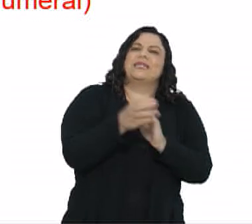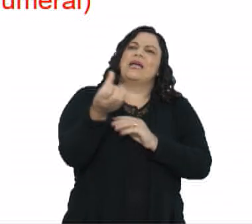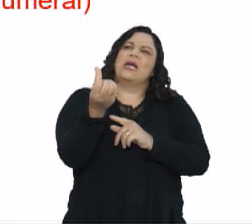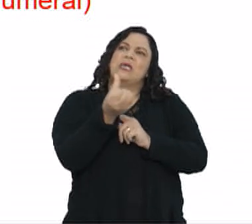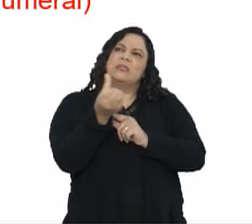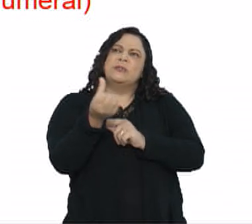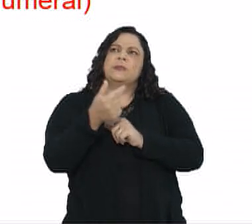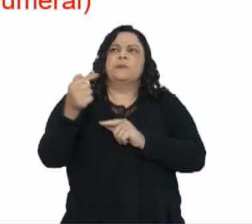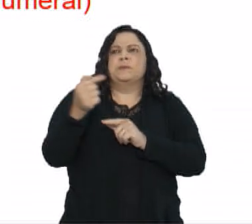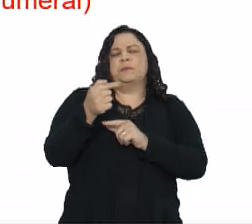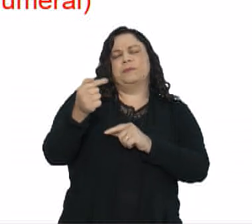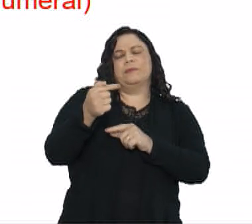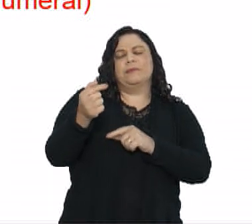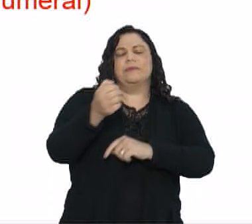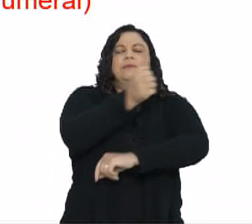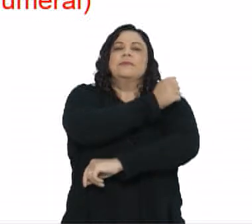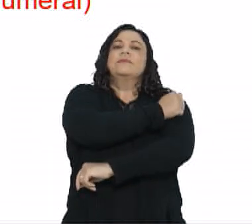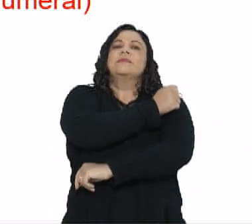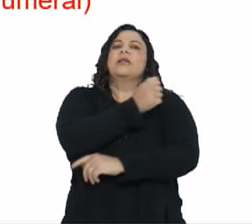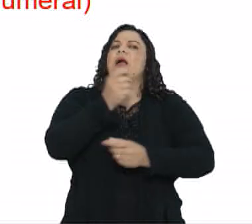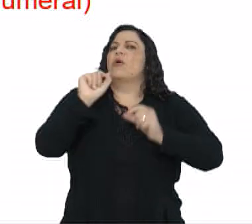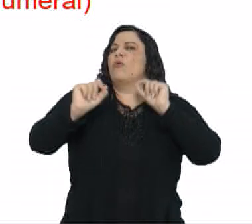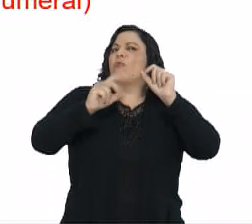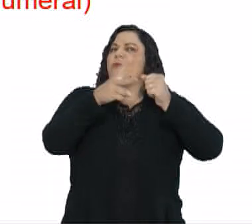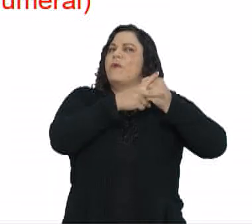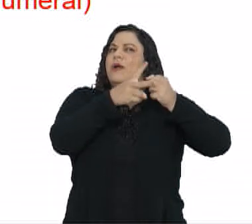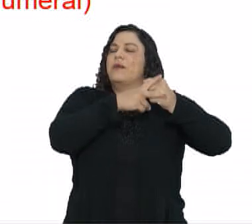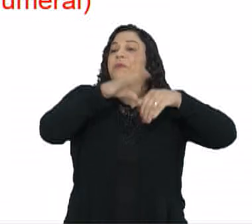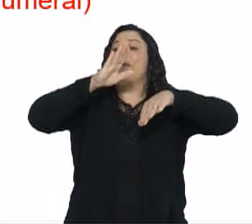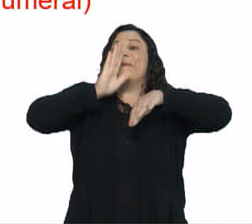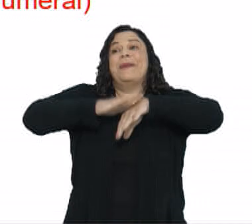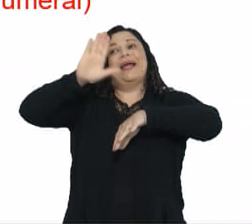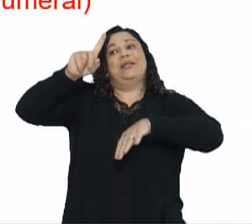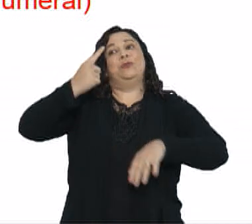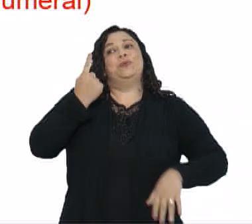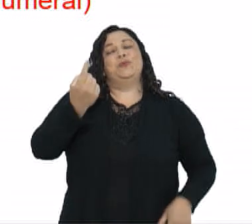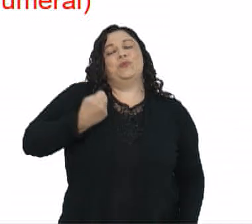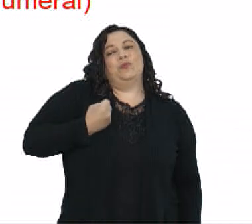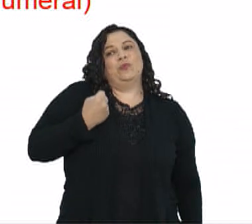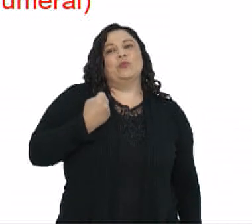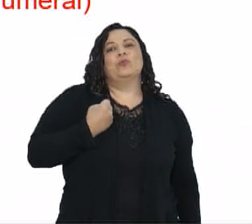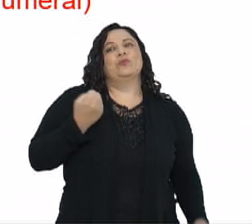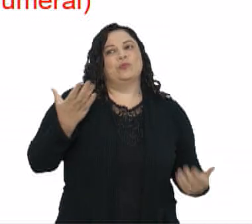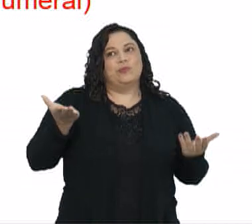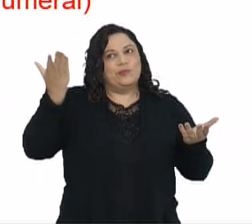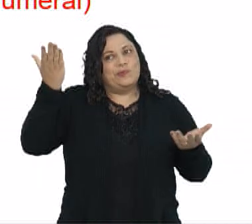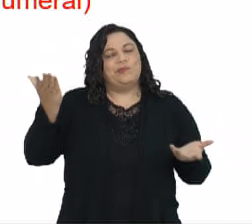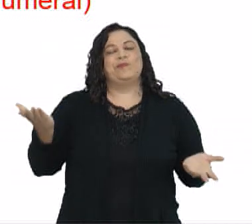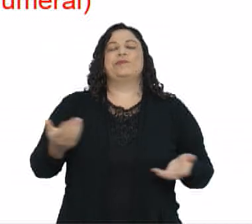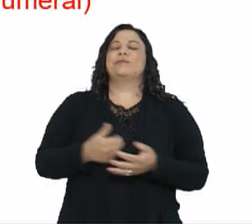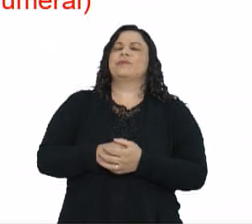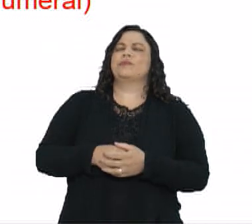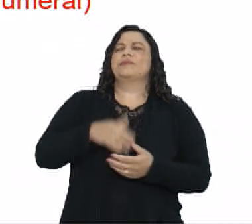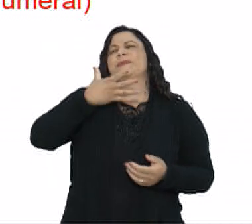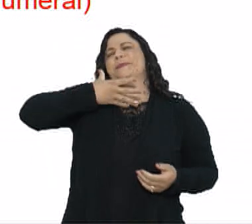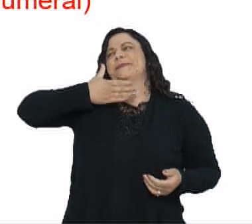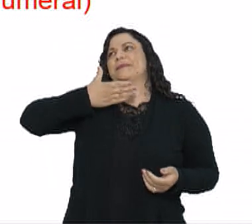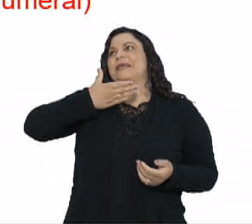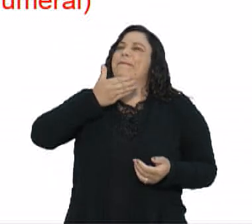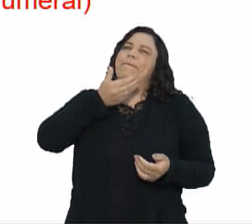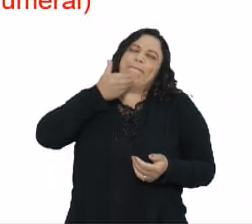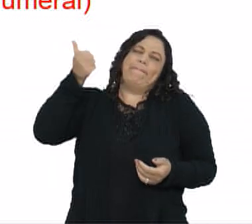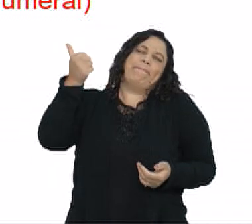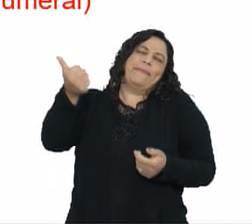7 alunos. O verbo refere-se a mais de um numeral. Era melhor esquecer o carro novo e viajar